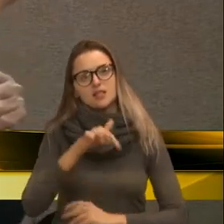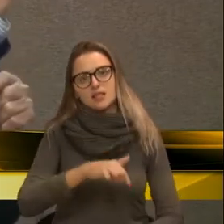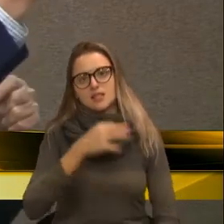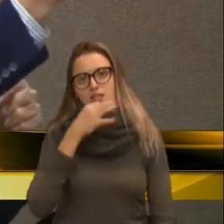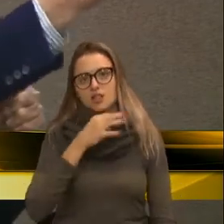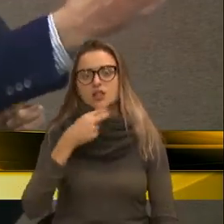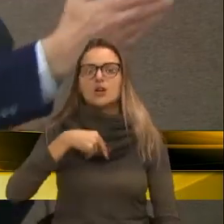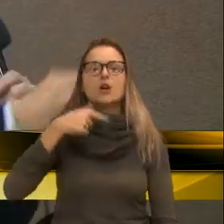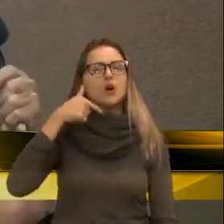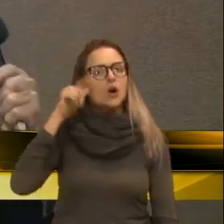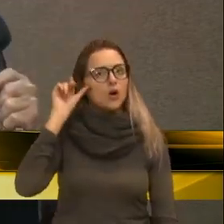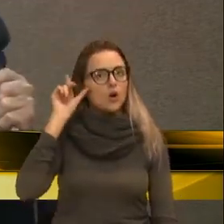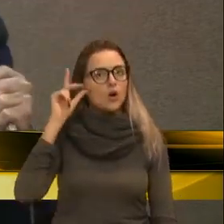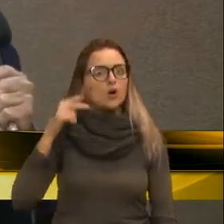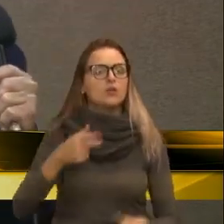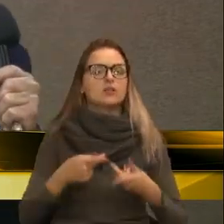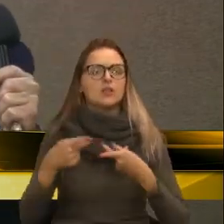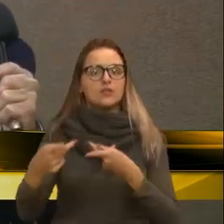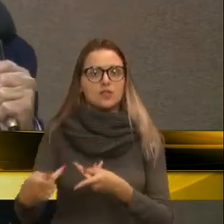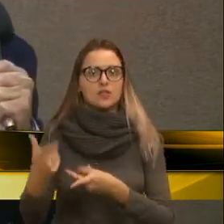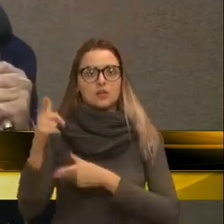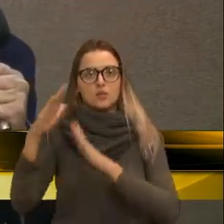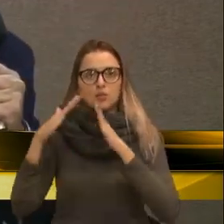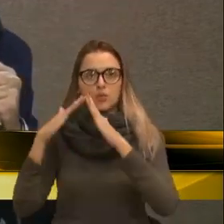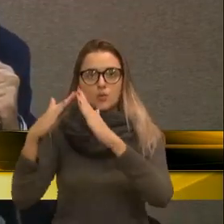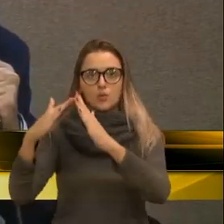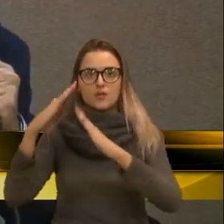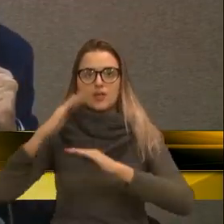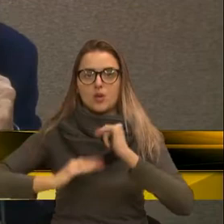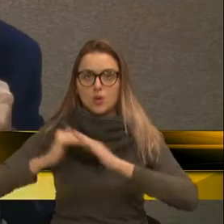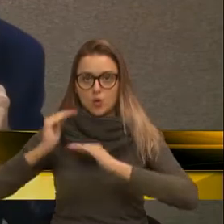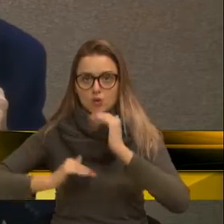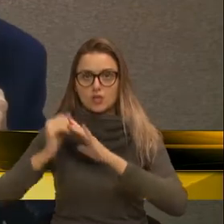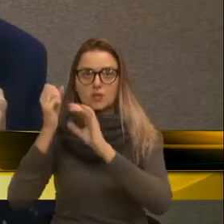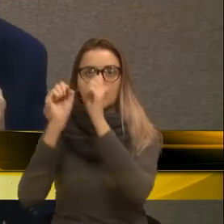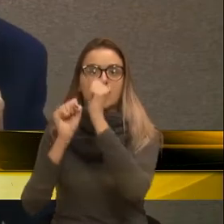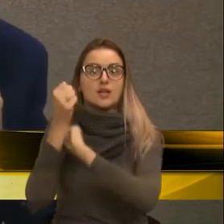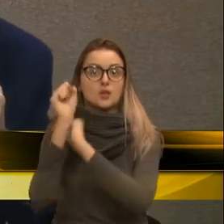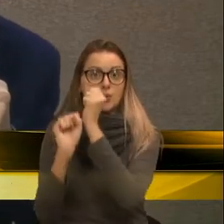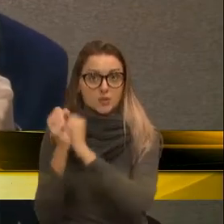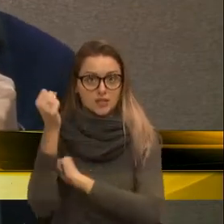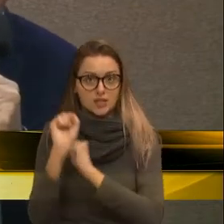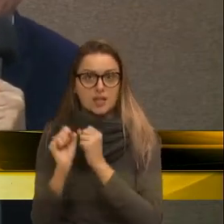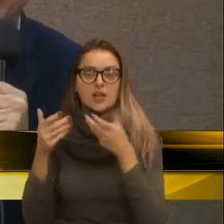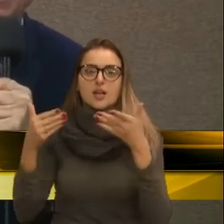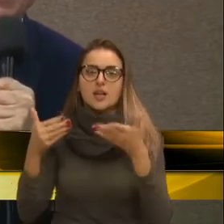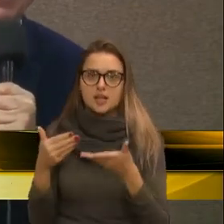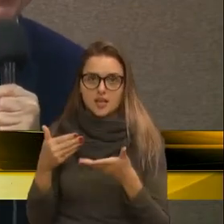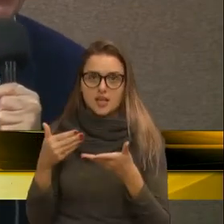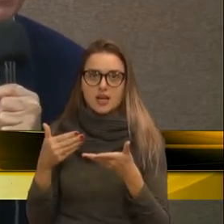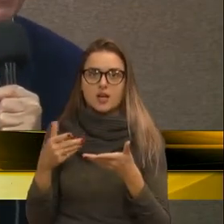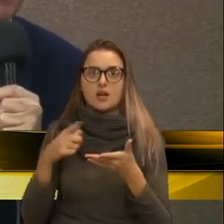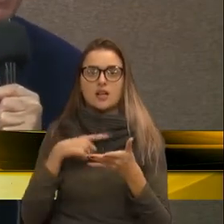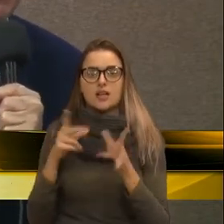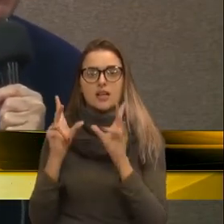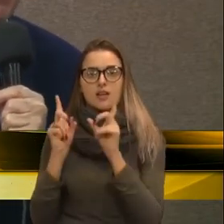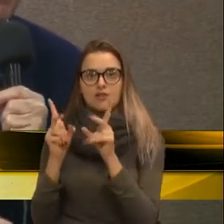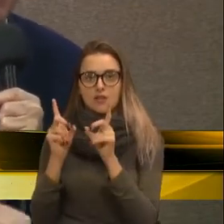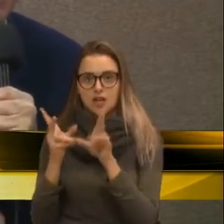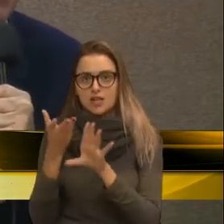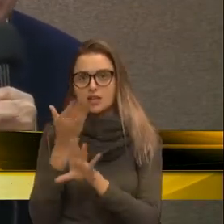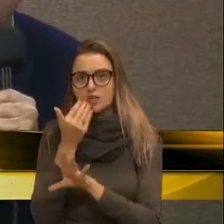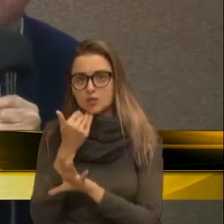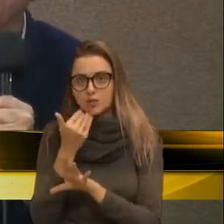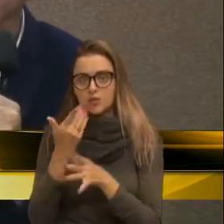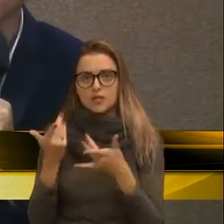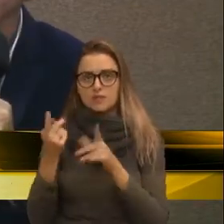estivemos visitando uma outra empresa que o pavilhão foi construído para indústria, e ele se estabeleceu como uma distribuidora de alimentos. O pavilhão